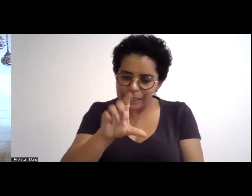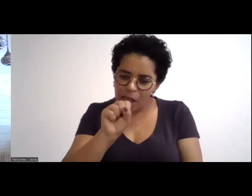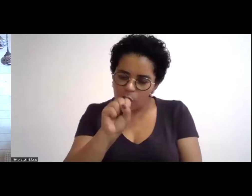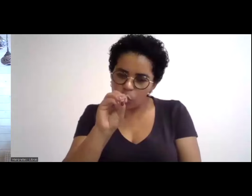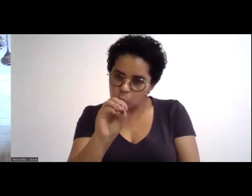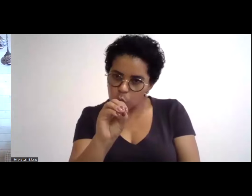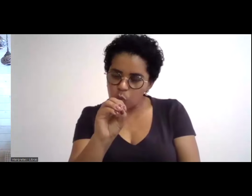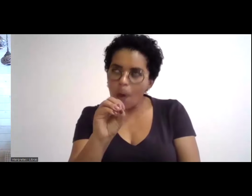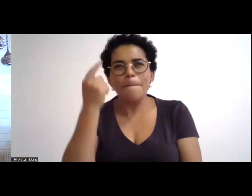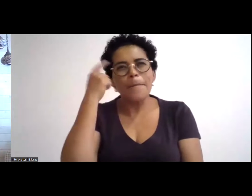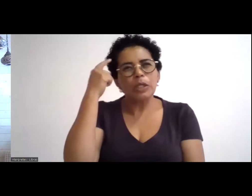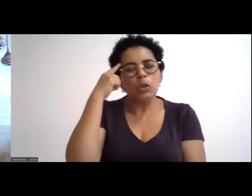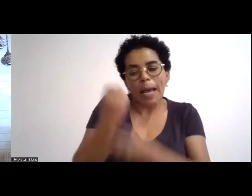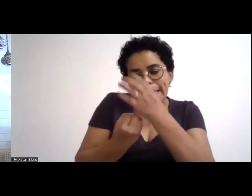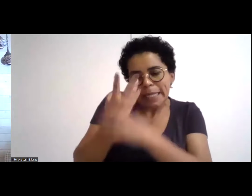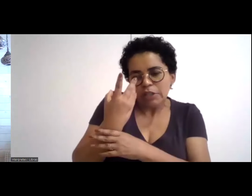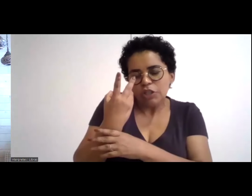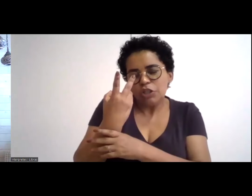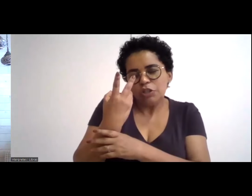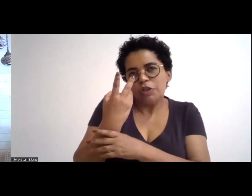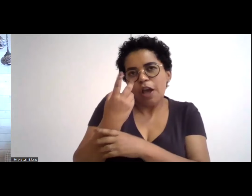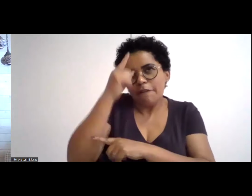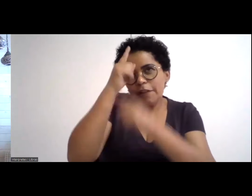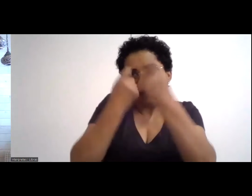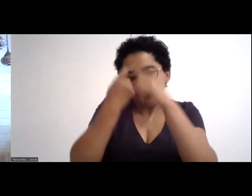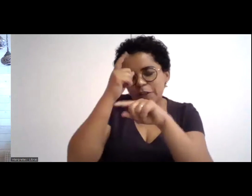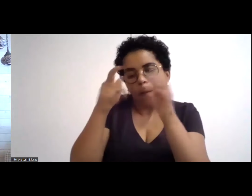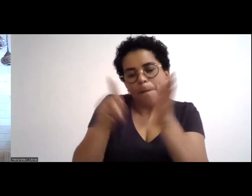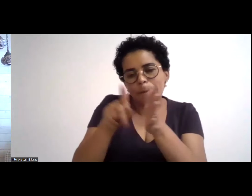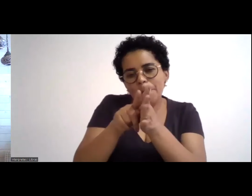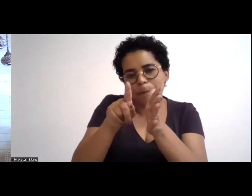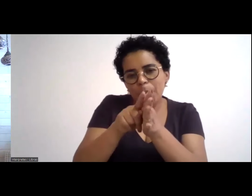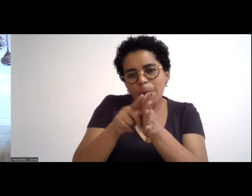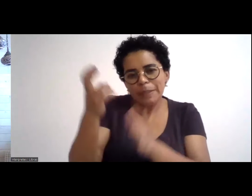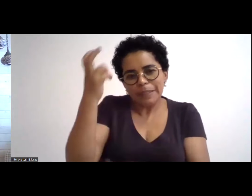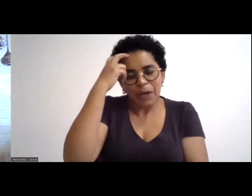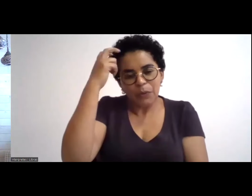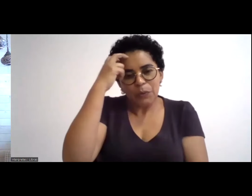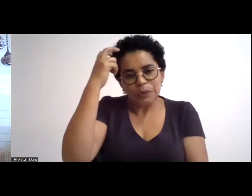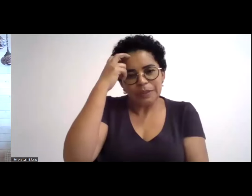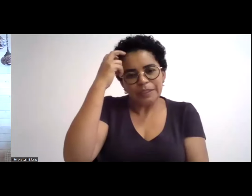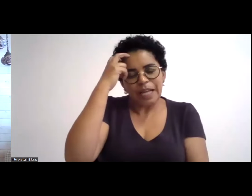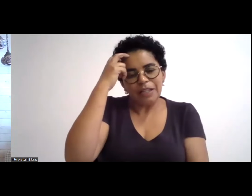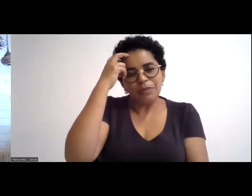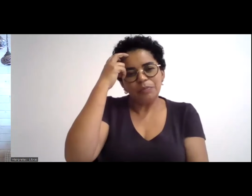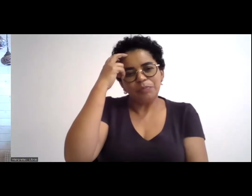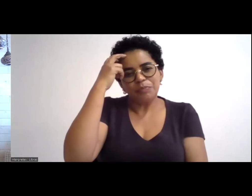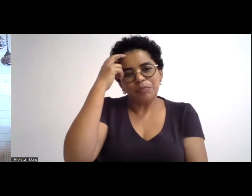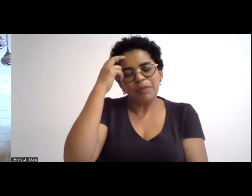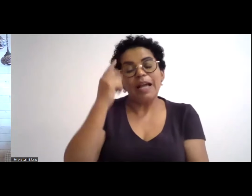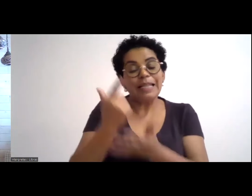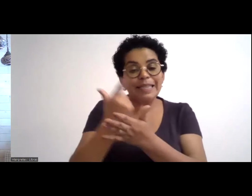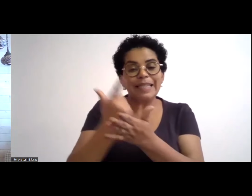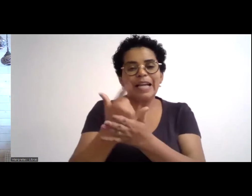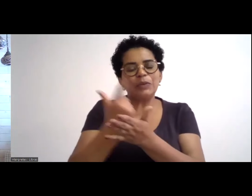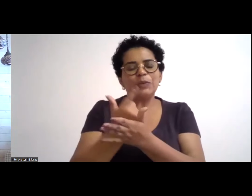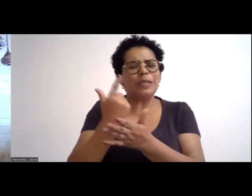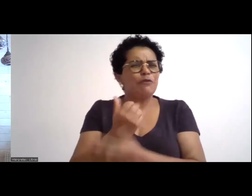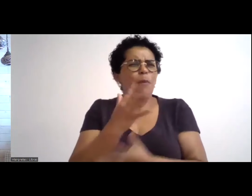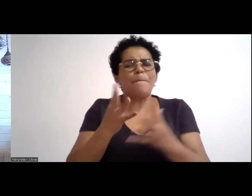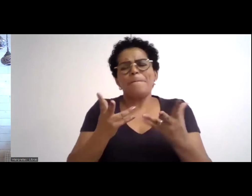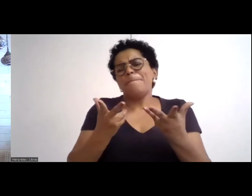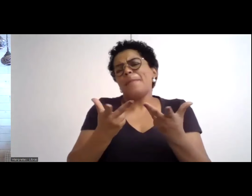como uma invenção da cultura. Eu queria deixar essa frase aqui e essa reflexão de Celso Furtado, que está num livro magistral dele